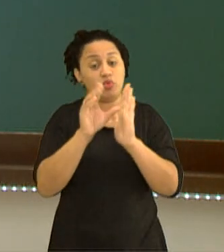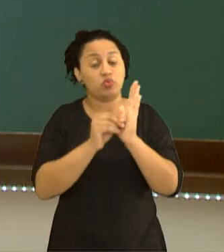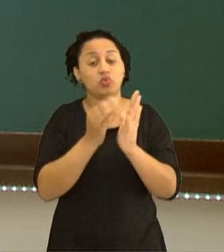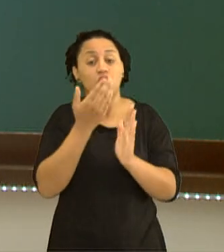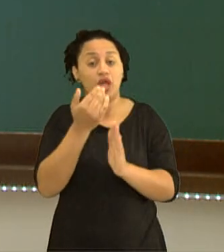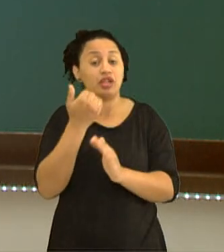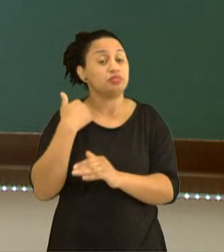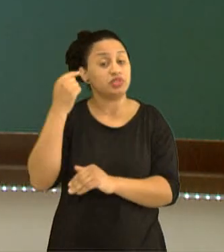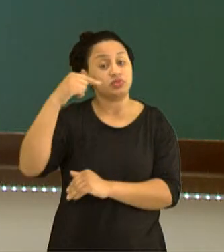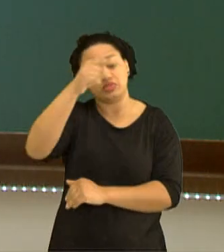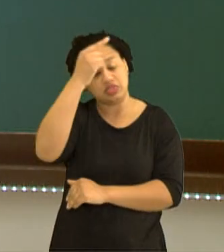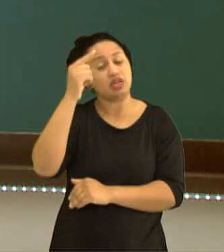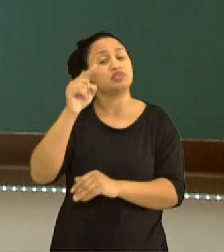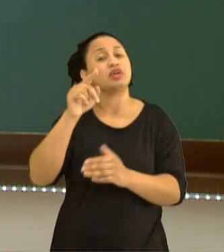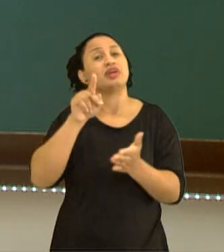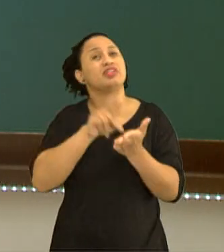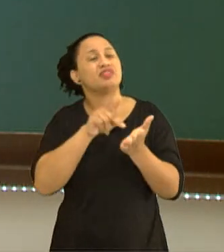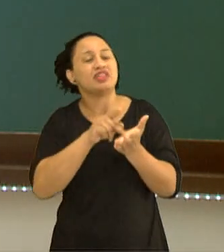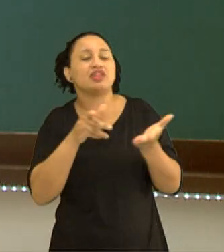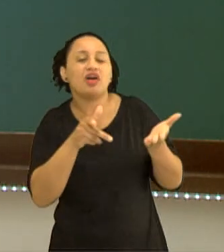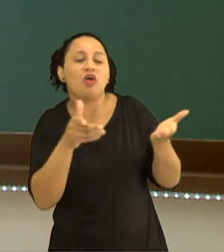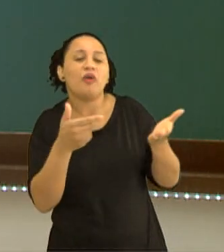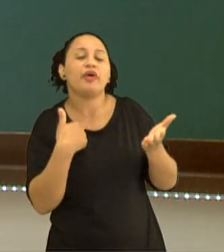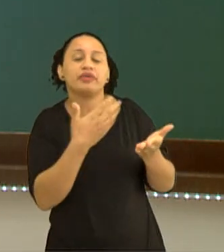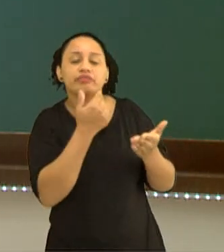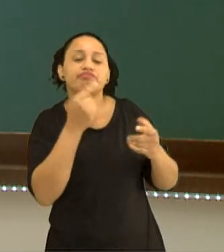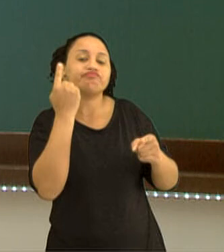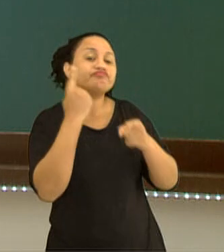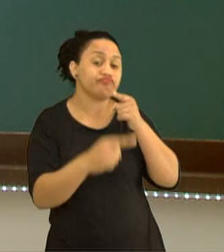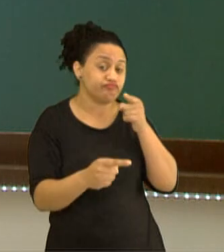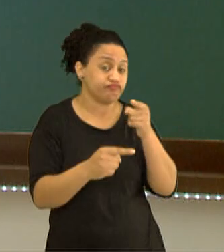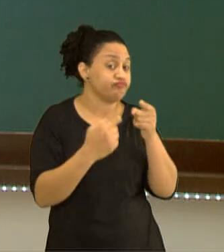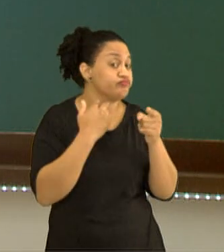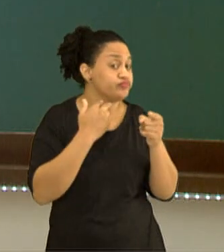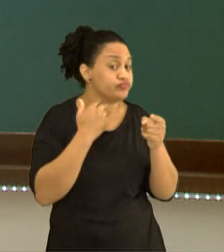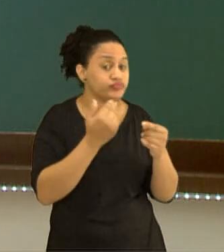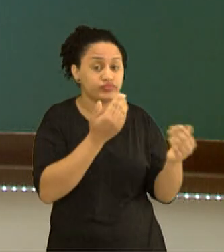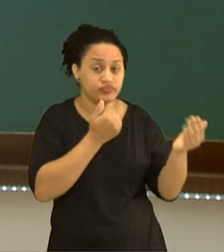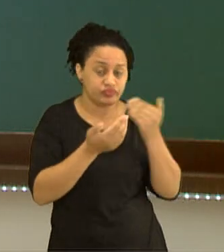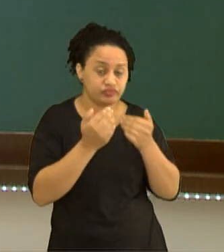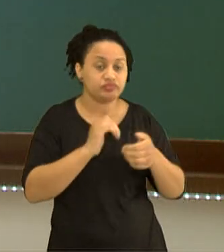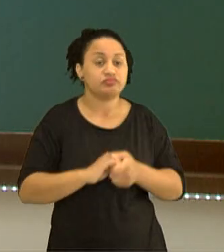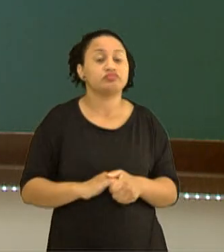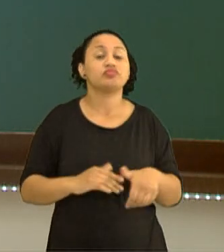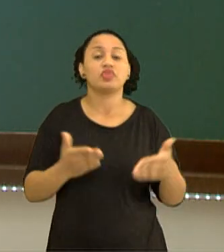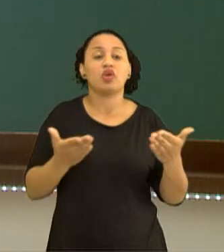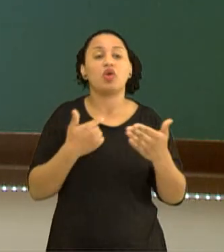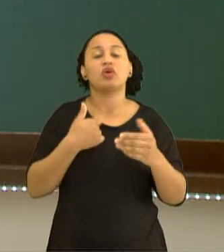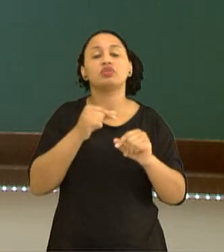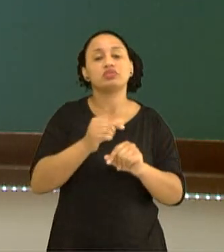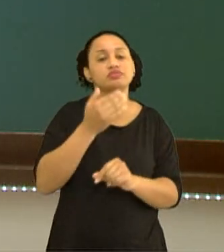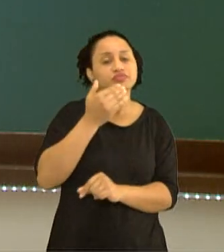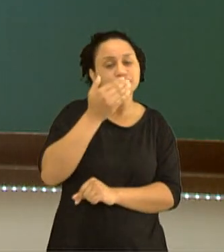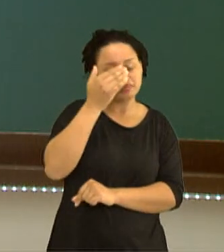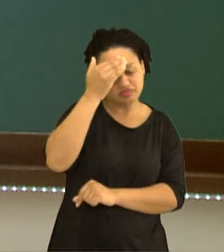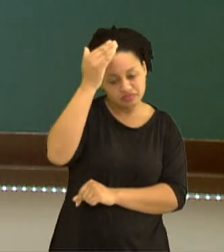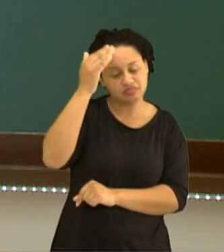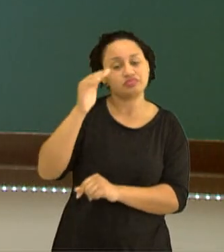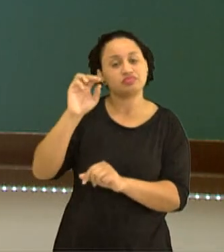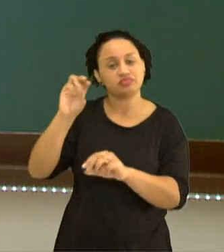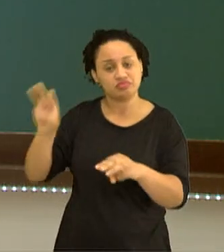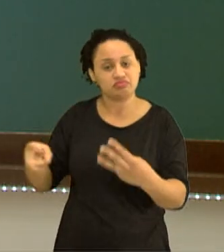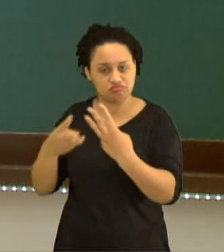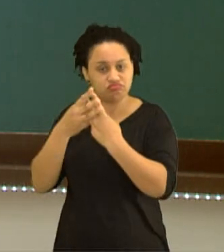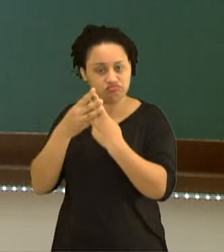alimentos proibidos, objetos de tabu. E estamos falando sobre judaísmo e islamismo,